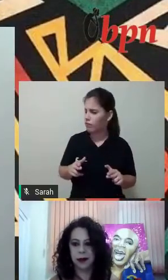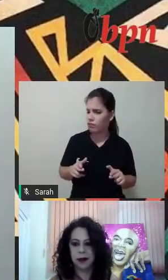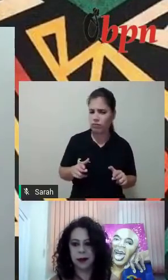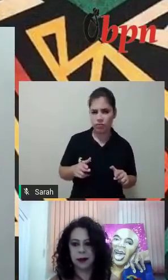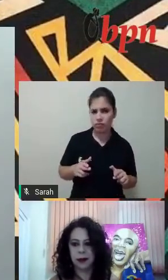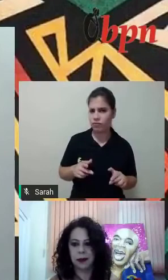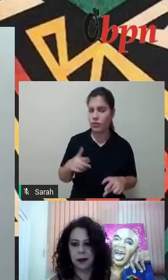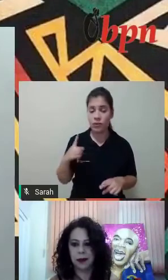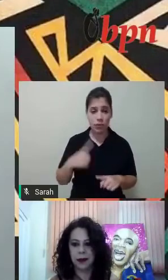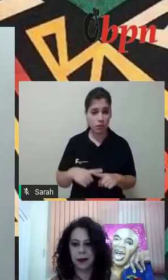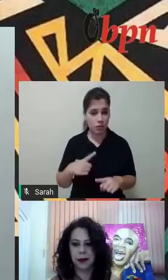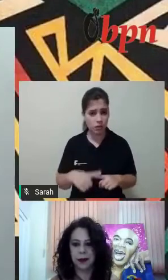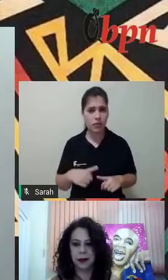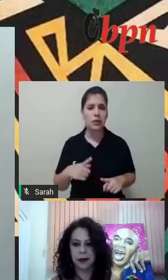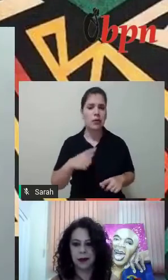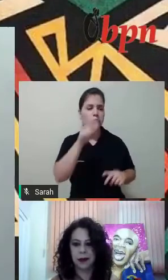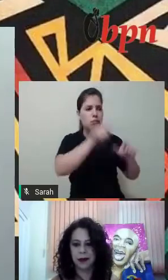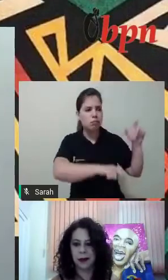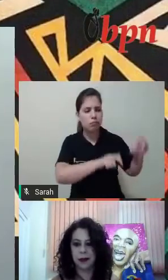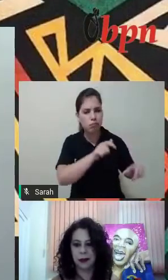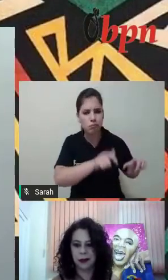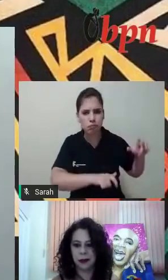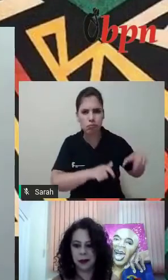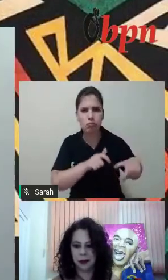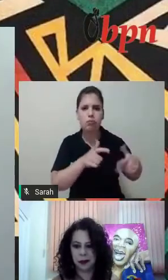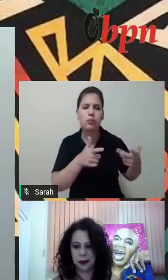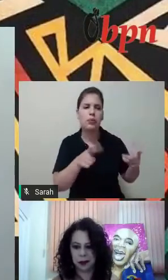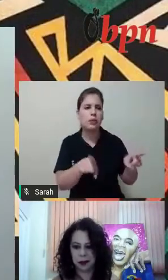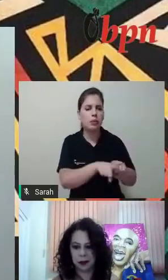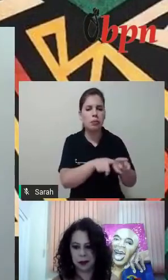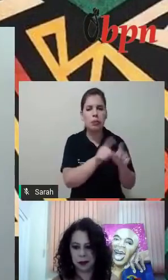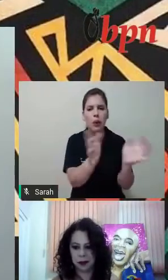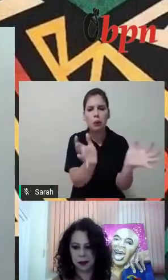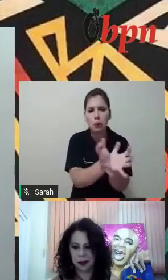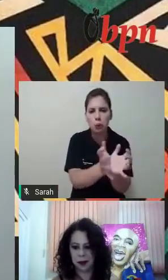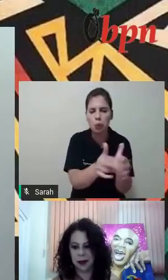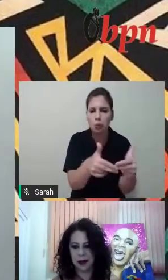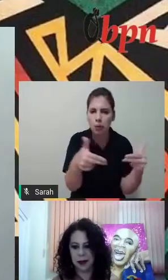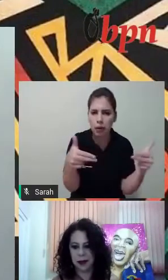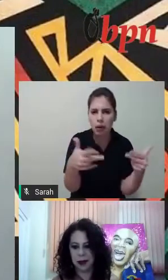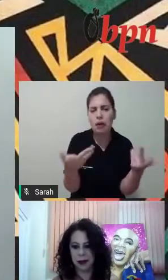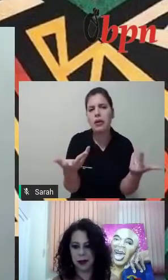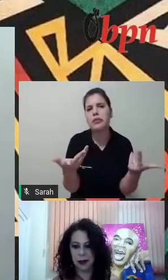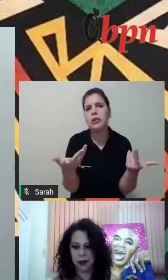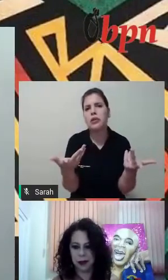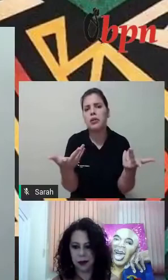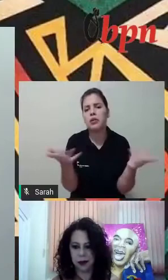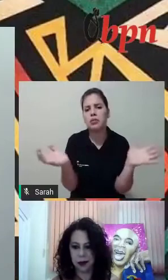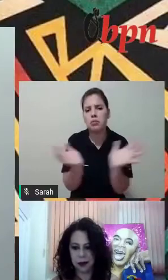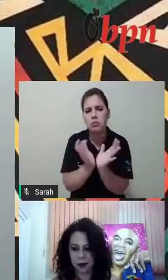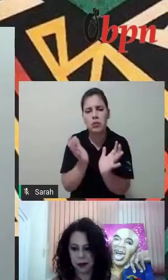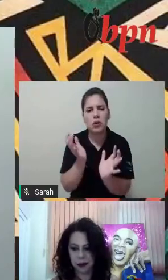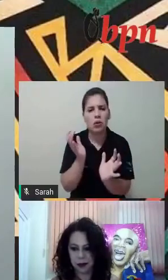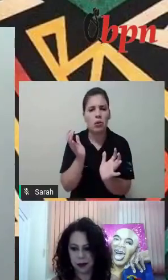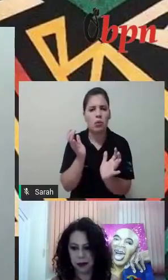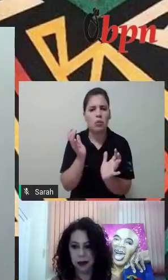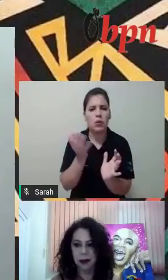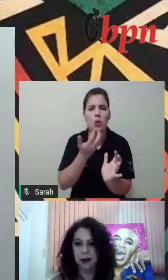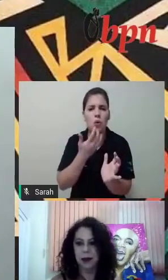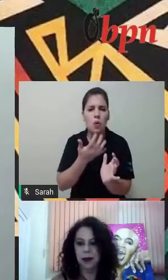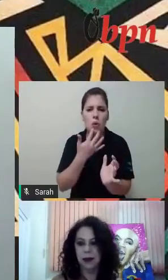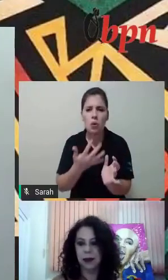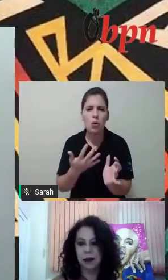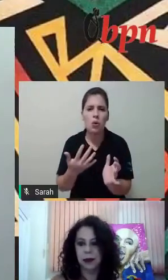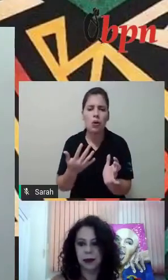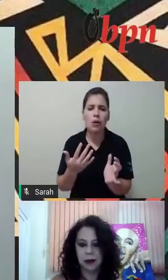sujeitos, determinados grupos étnicos, né, determinada cor, não são considerados como bonito,